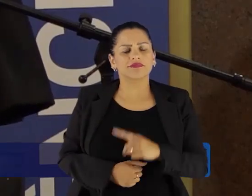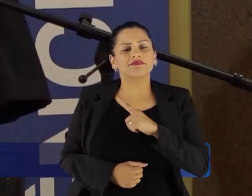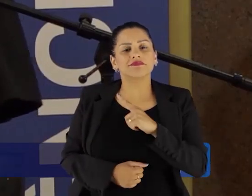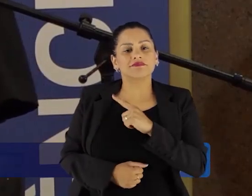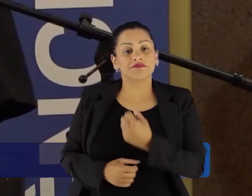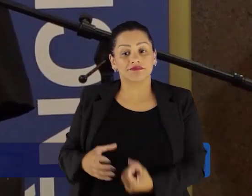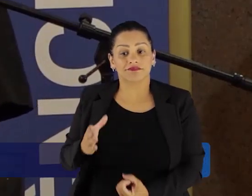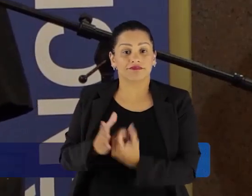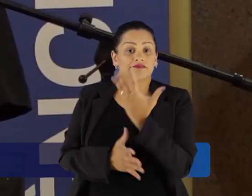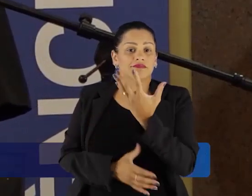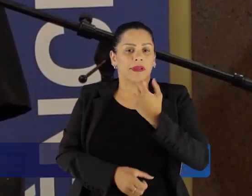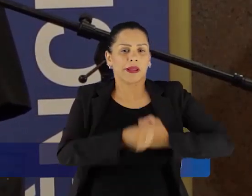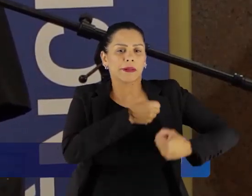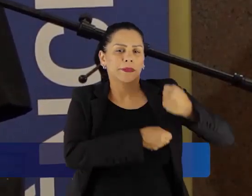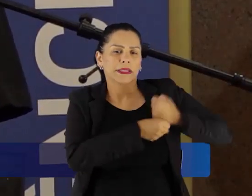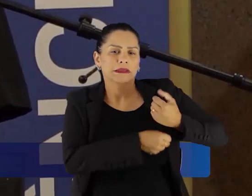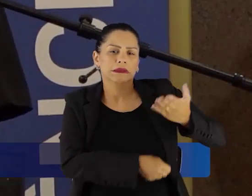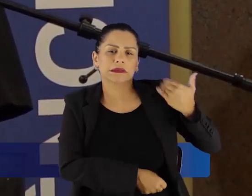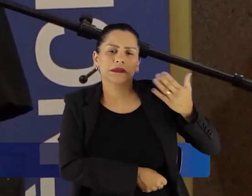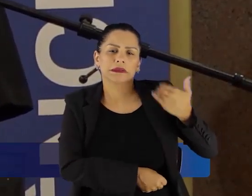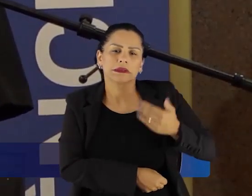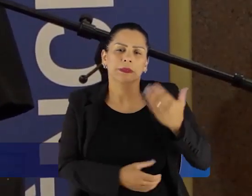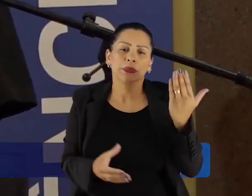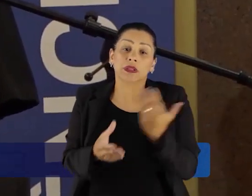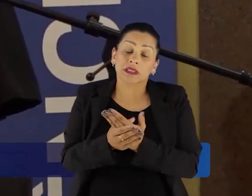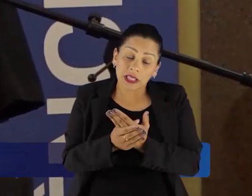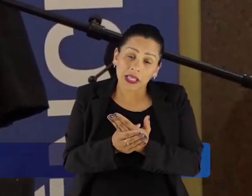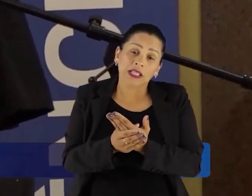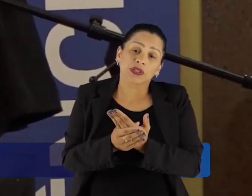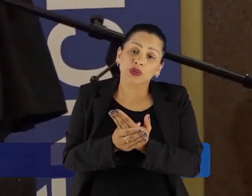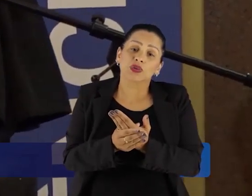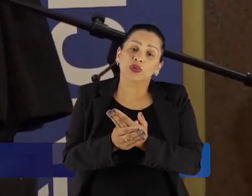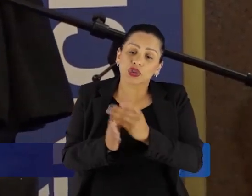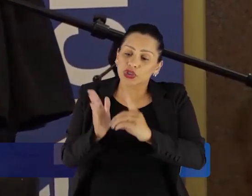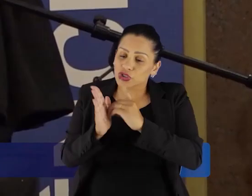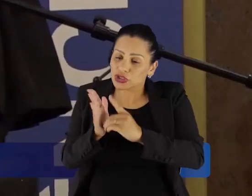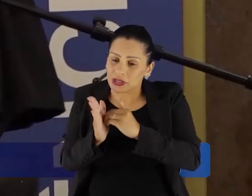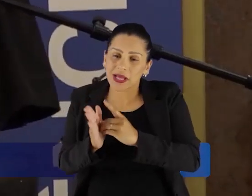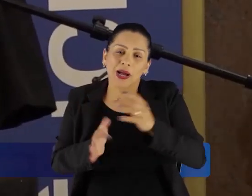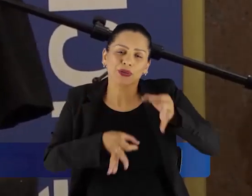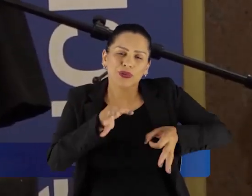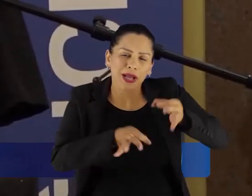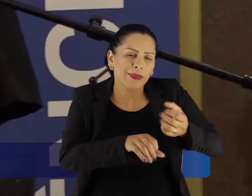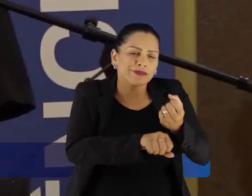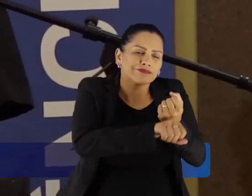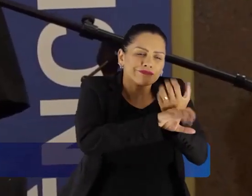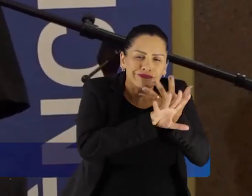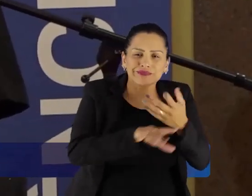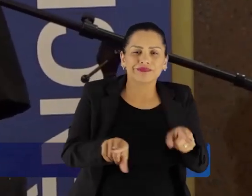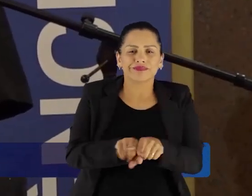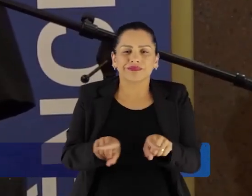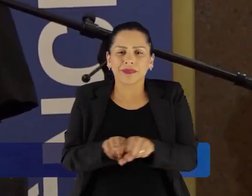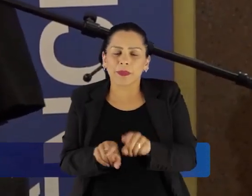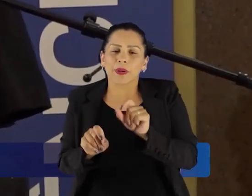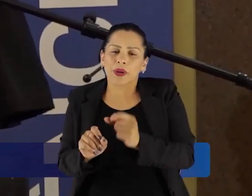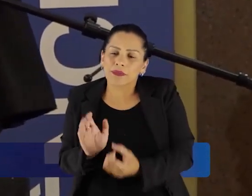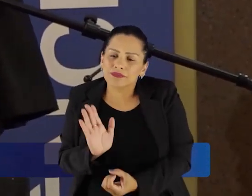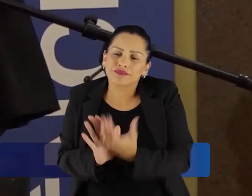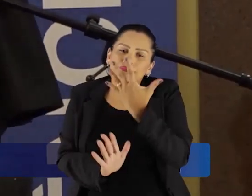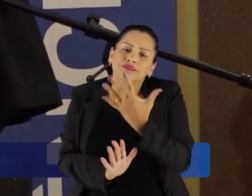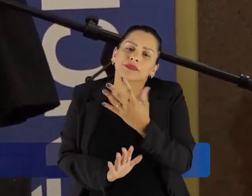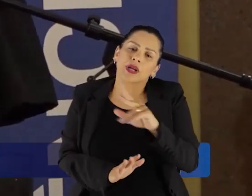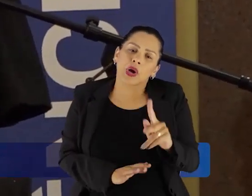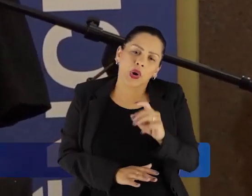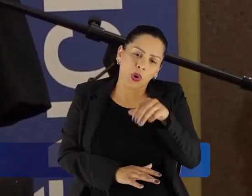implementação em anos passados os processos digitais julgamentos pelo sistema virtual implantação do Trabalho